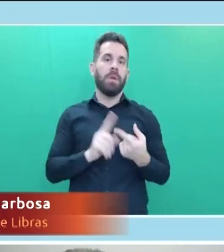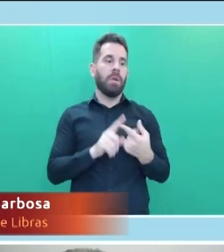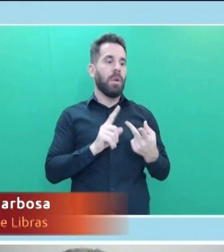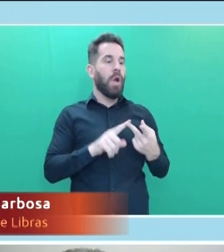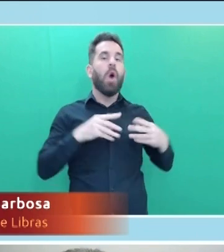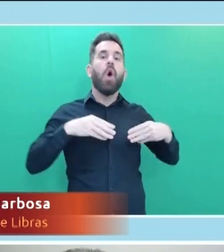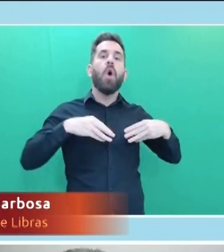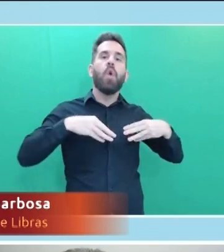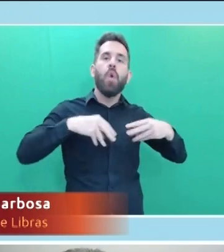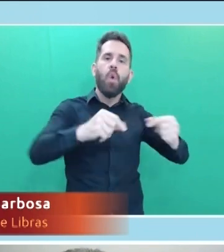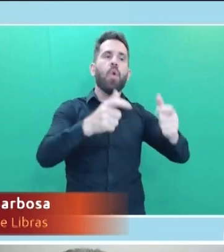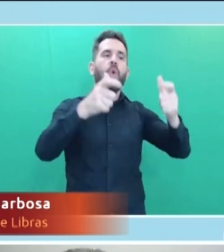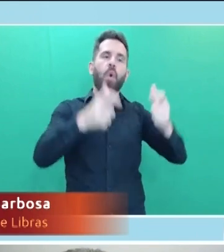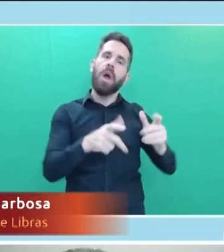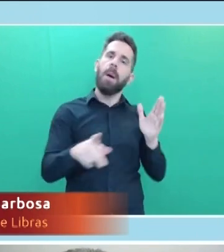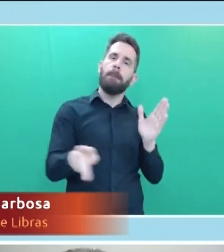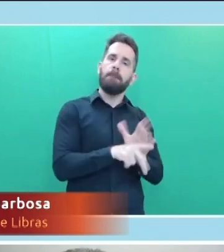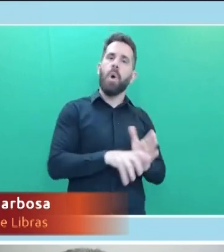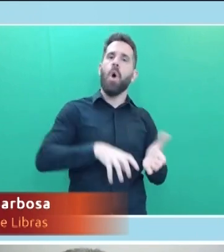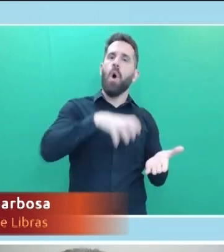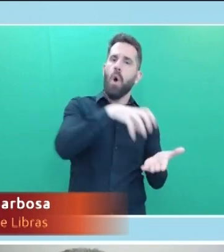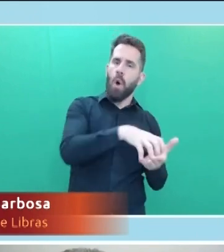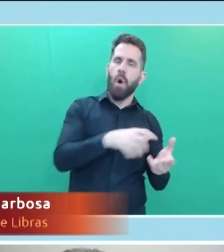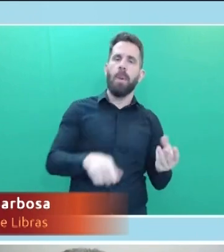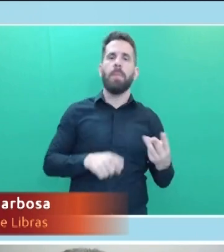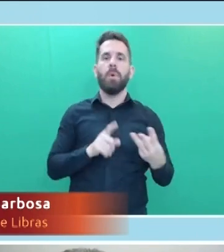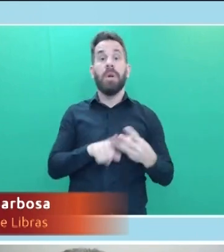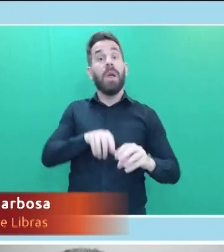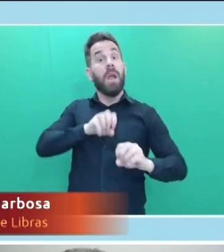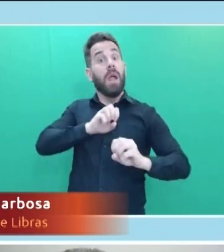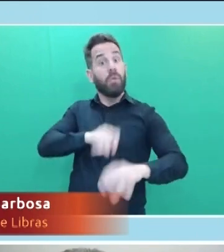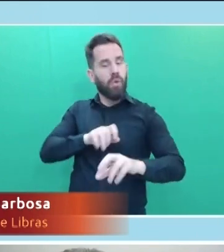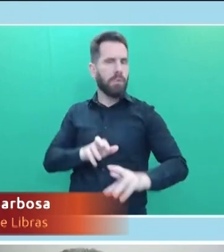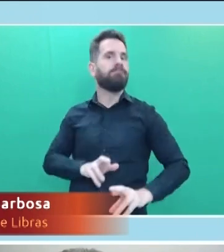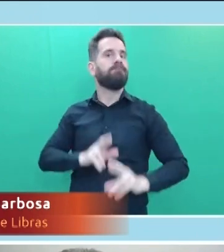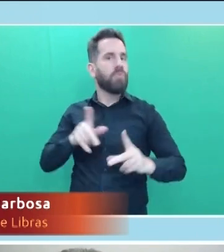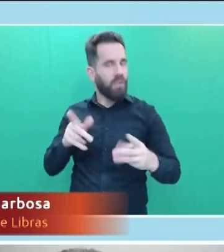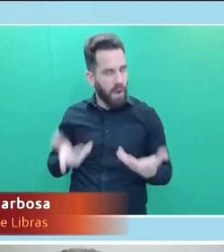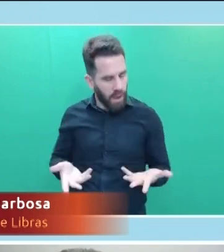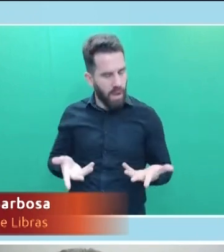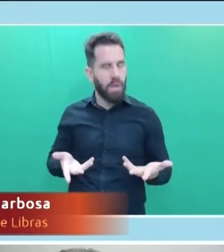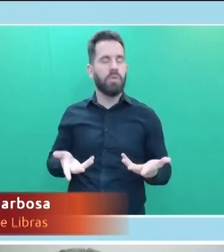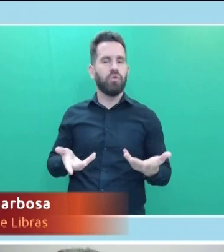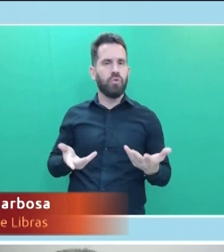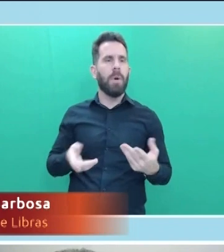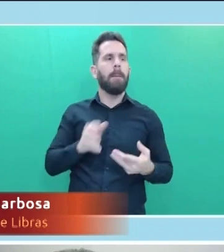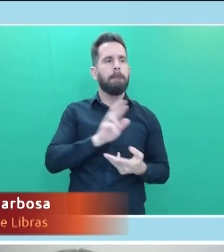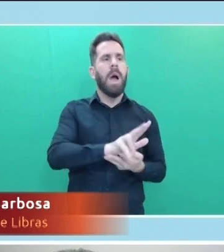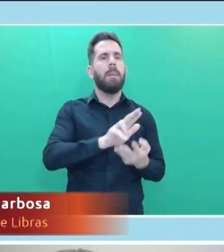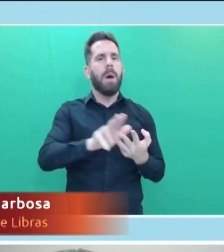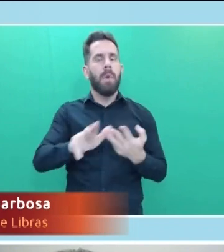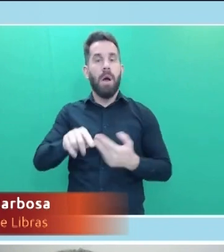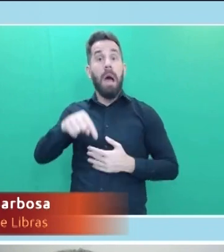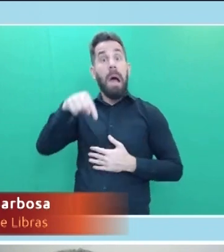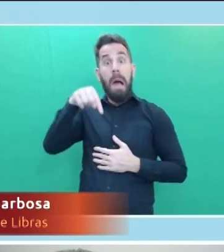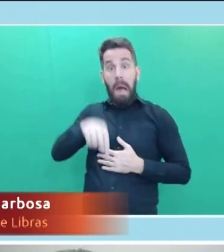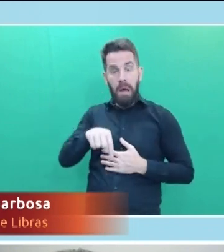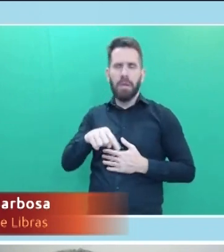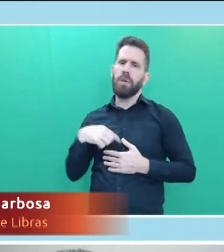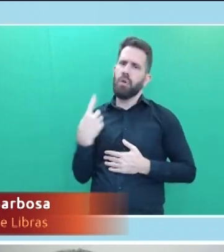educação diferenciado, saúde diferenciado, e a gente aqui na base a gente